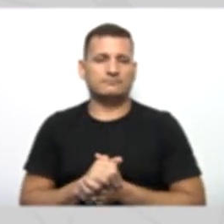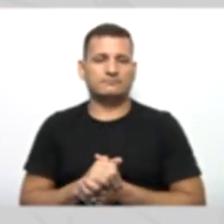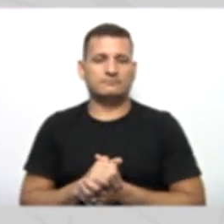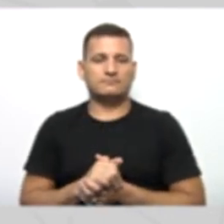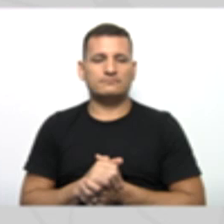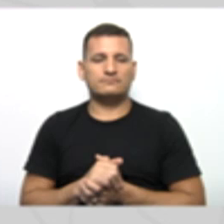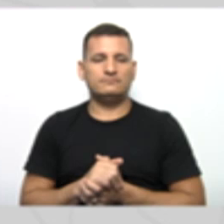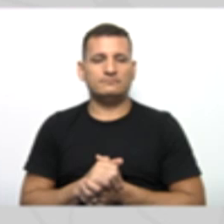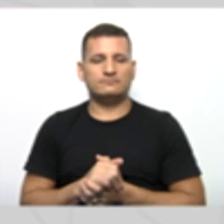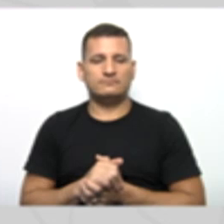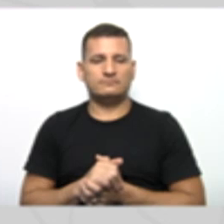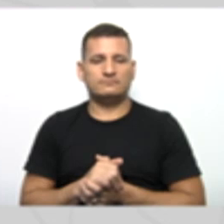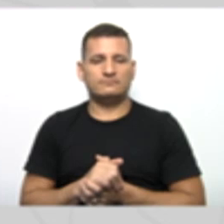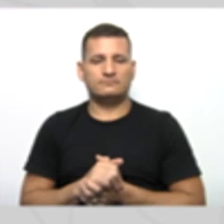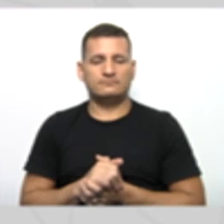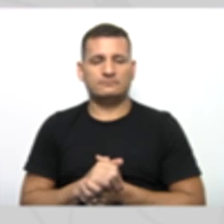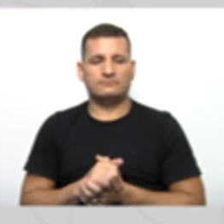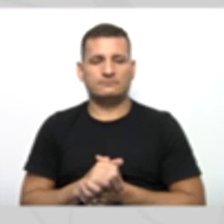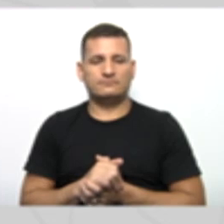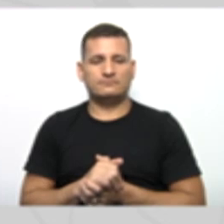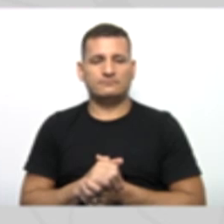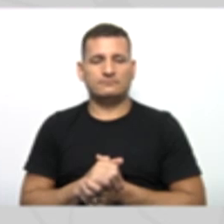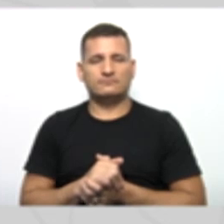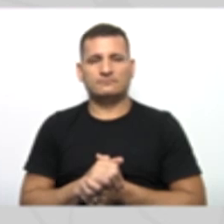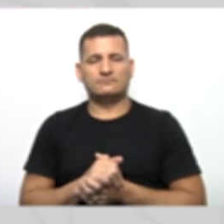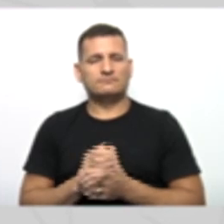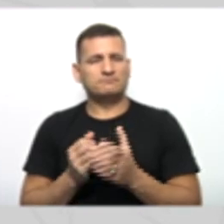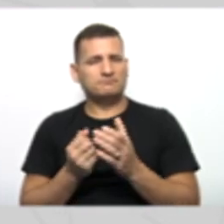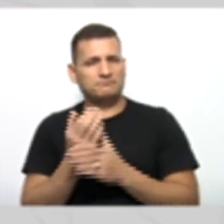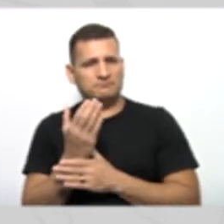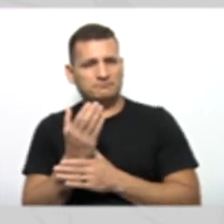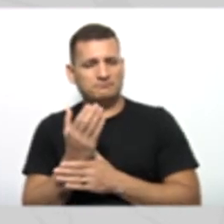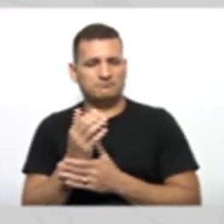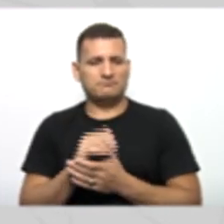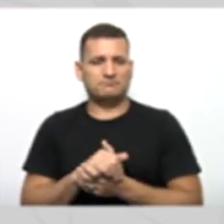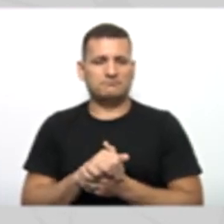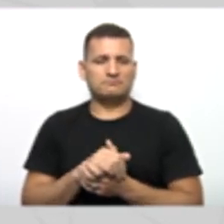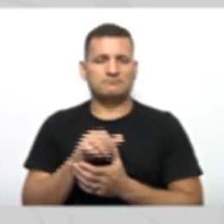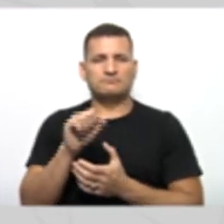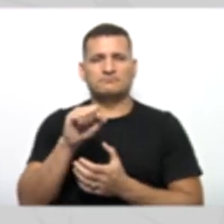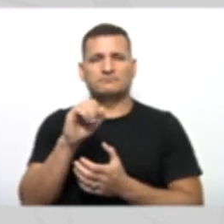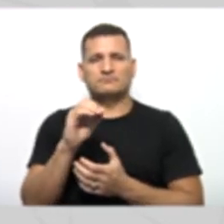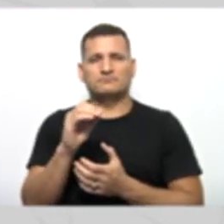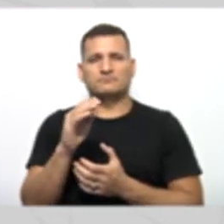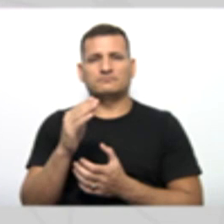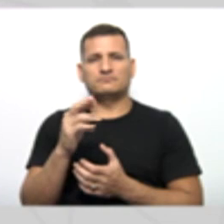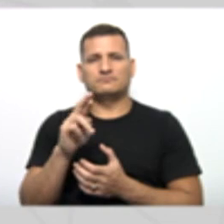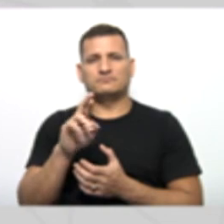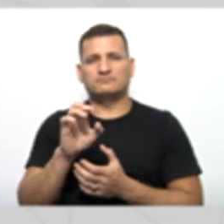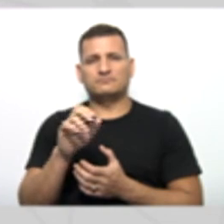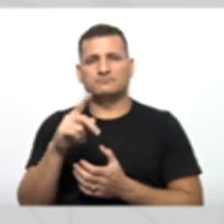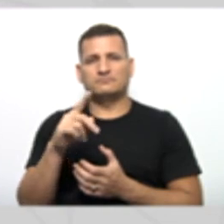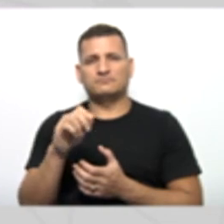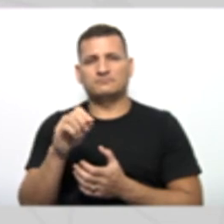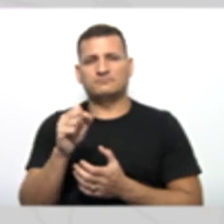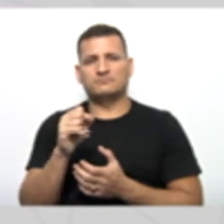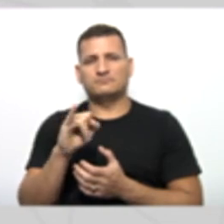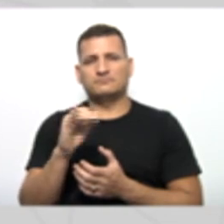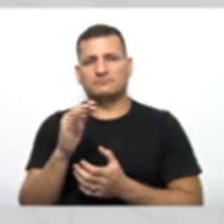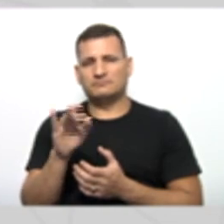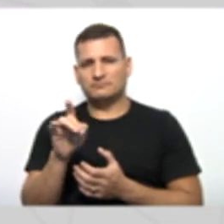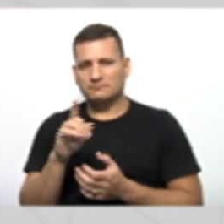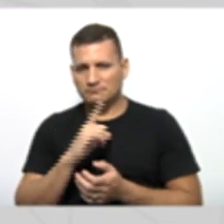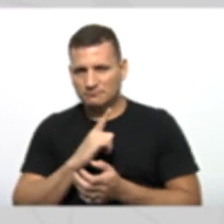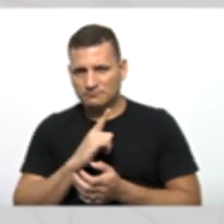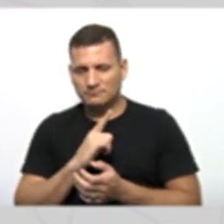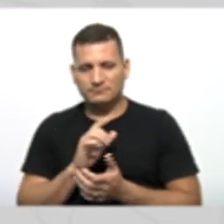umas alternativas, né? Criação, tem? Sobreposição, tem? Ah, professor, já fica fácil, né? Então, vamos responder daqui